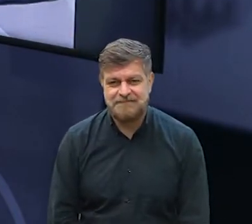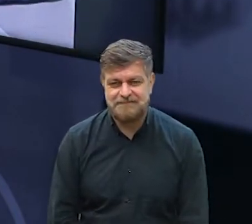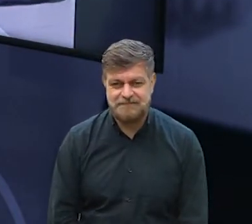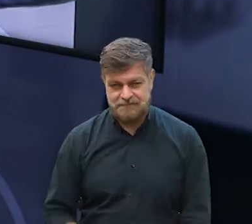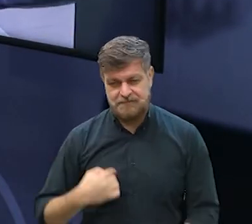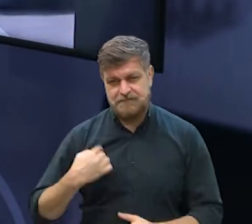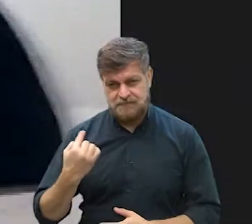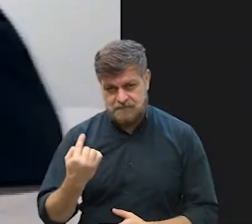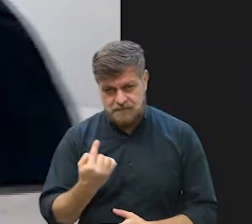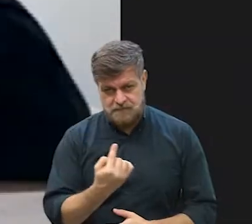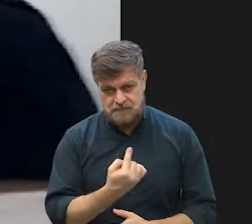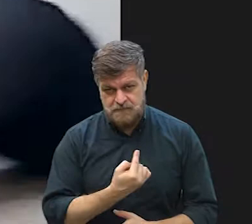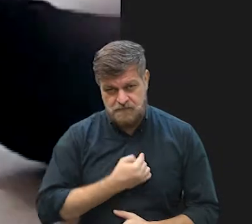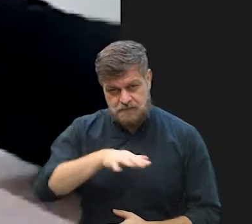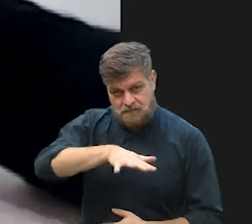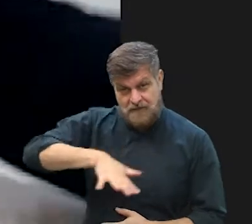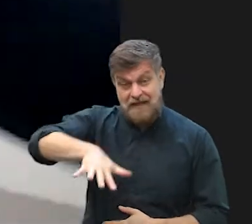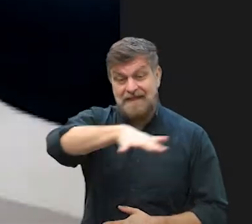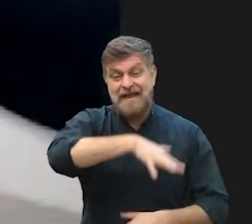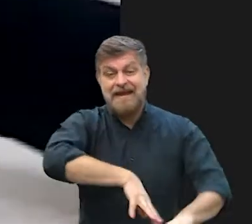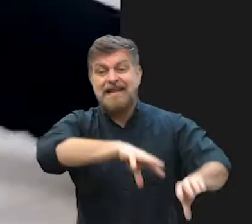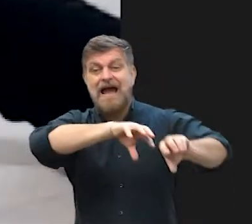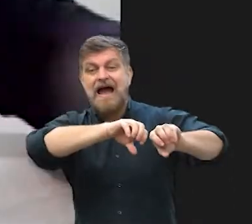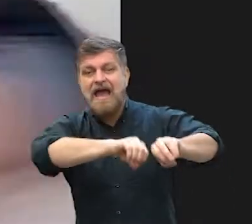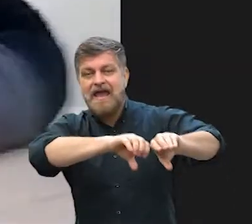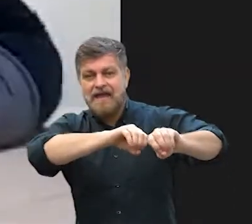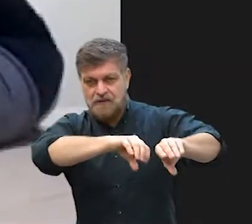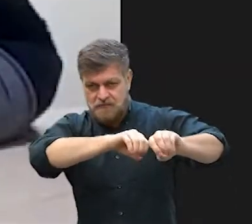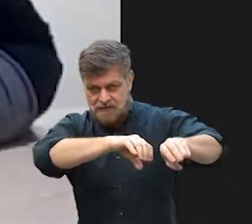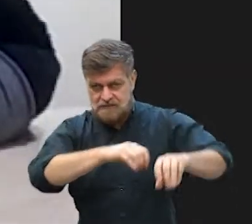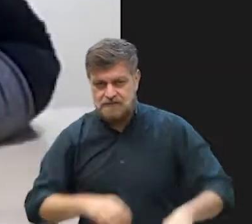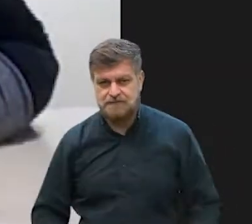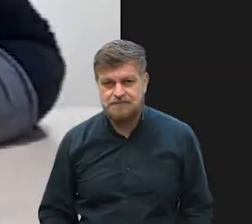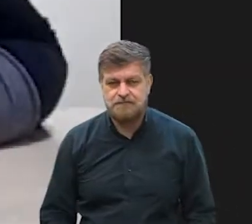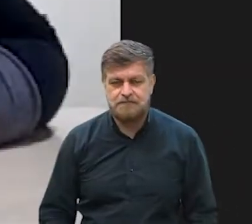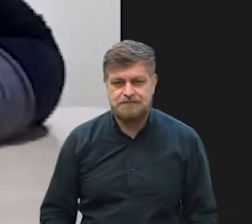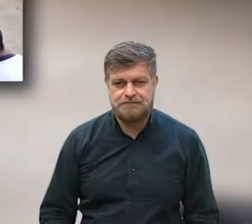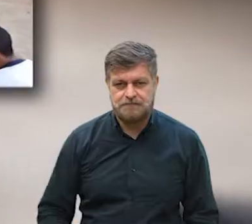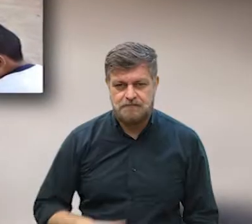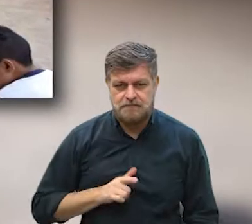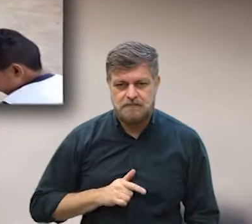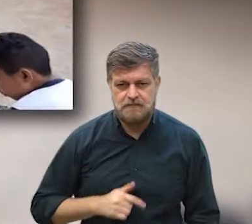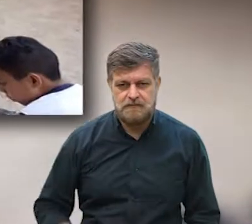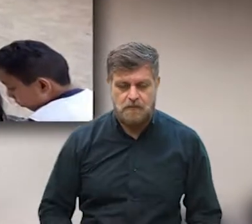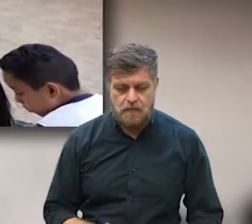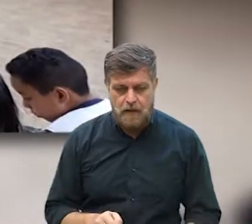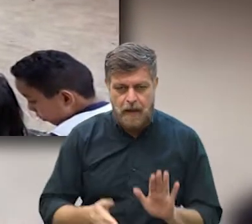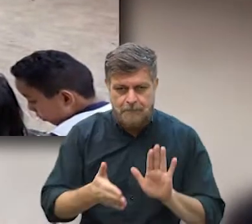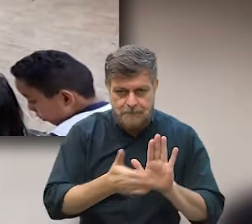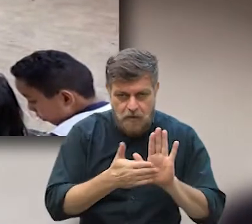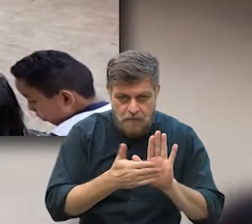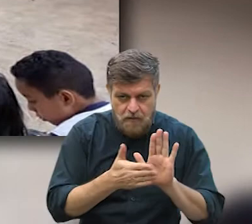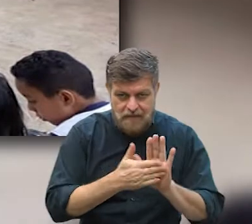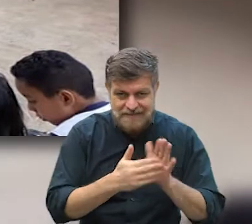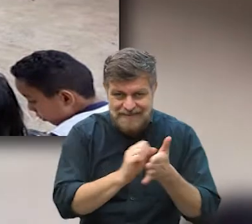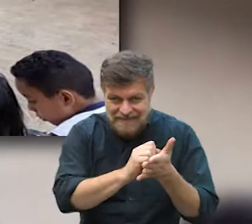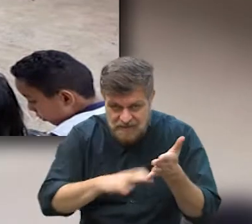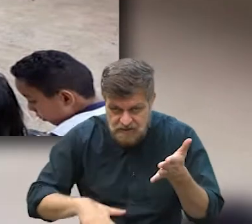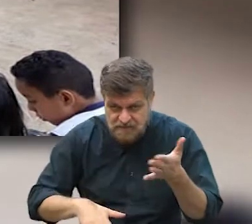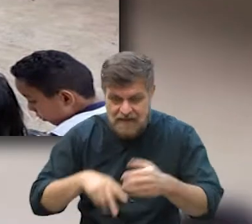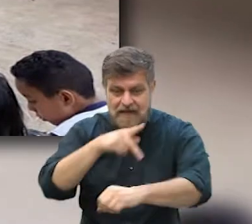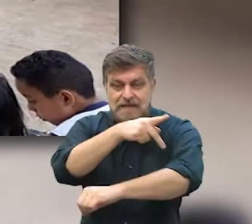Então, nós somos da educação, né? Então, essa a gente é toda a parte educacional, né? Das atividades, da